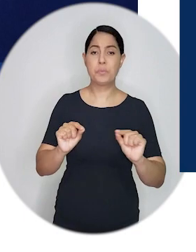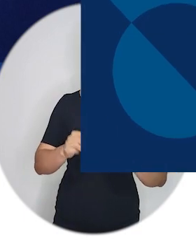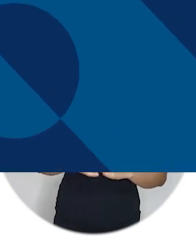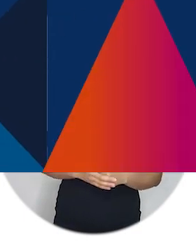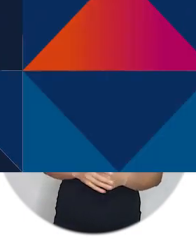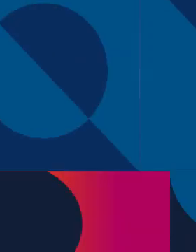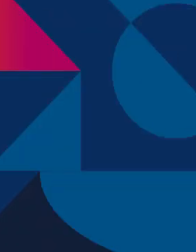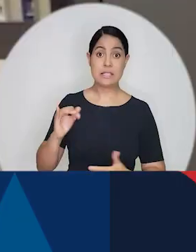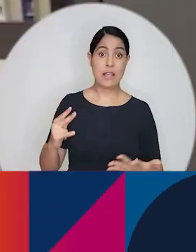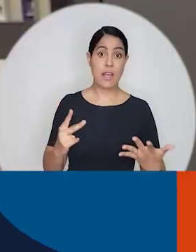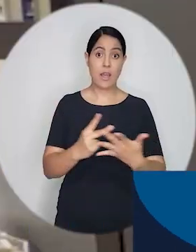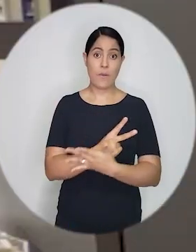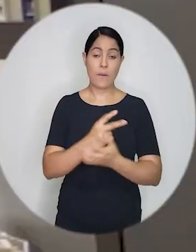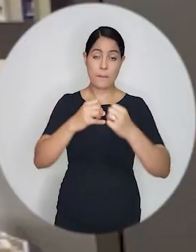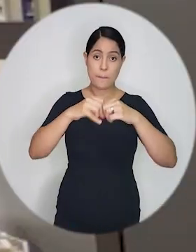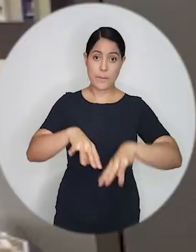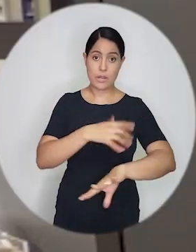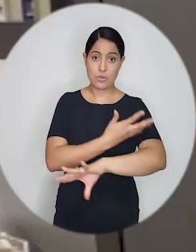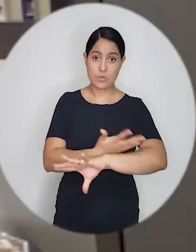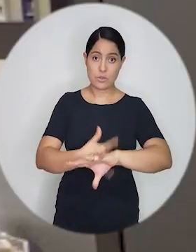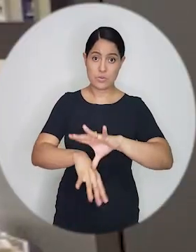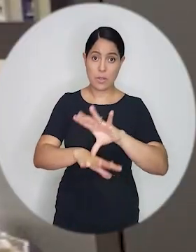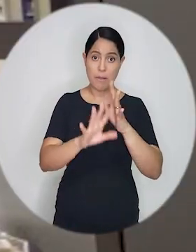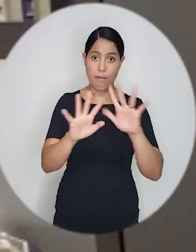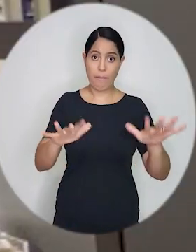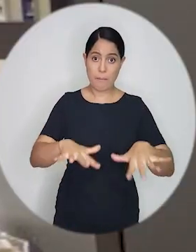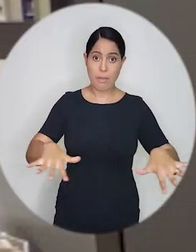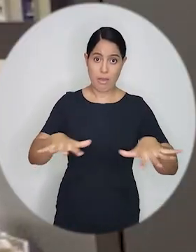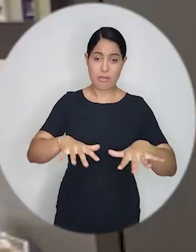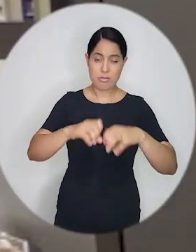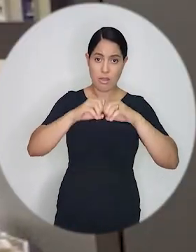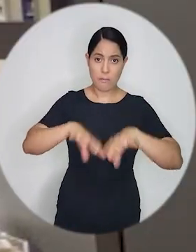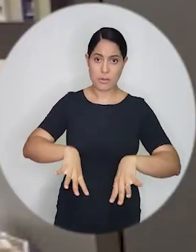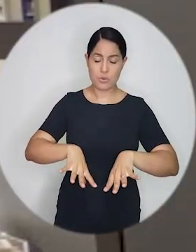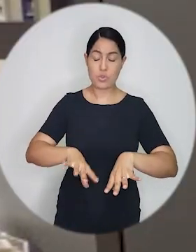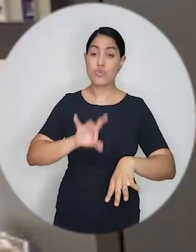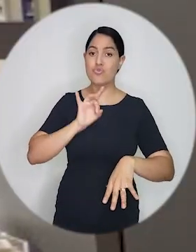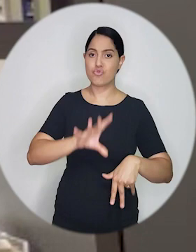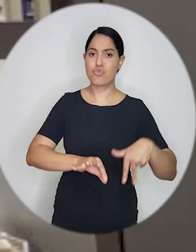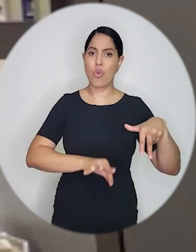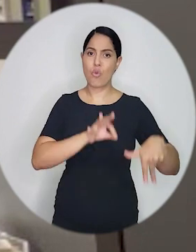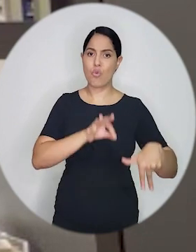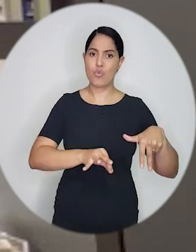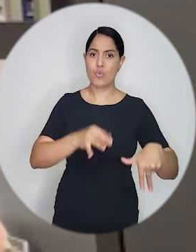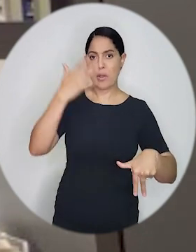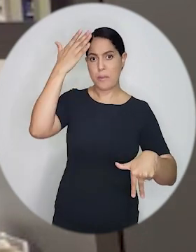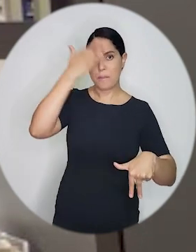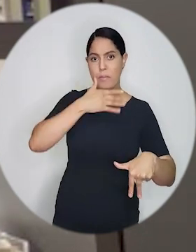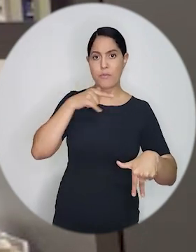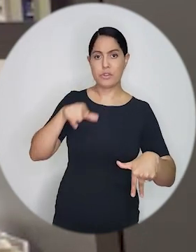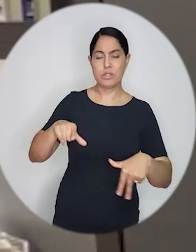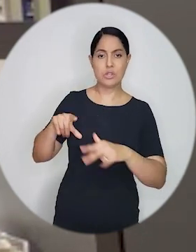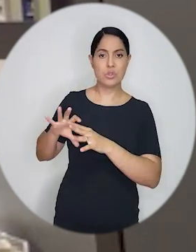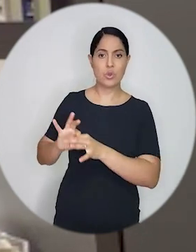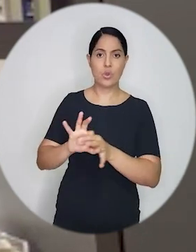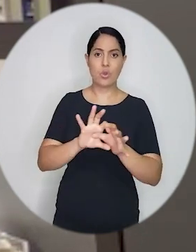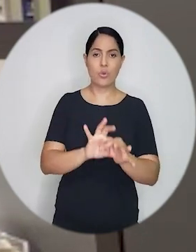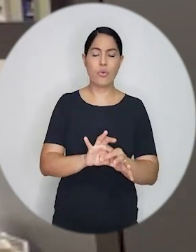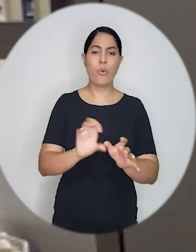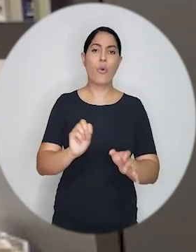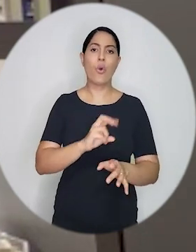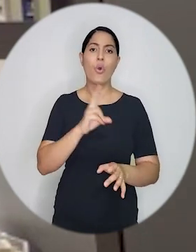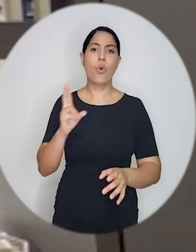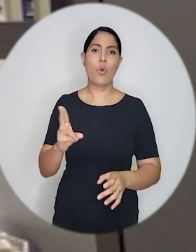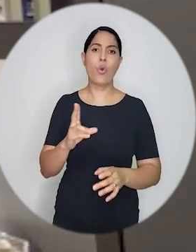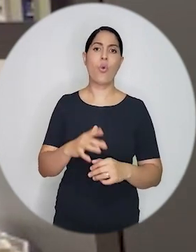fala especificamente que nas ações de dano ambiental, os juízes eles podem utilizar apenas as provas